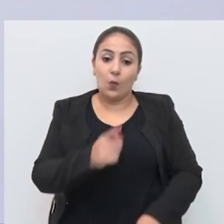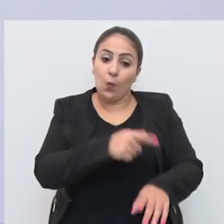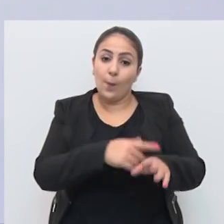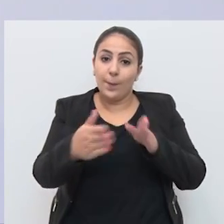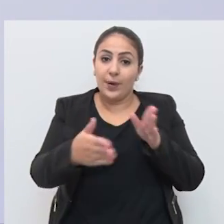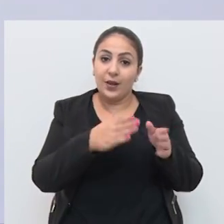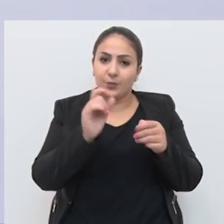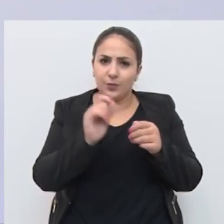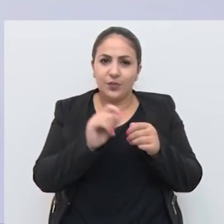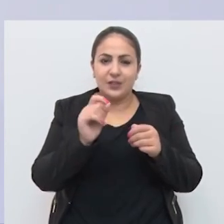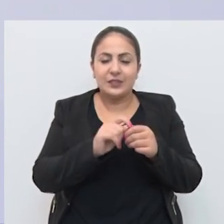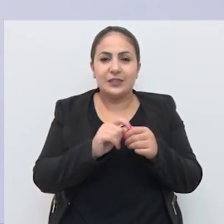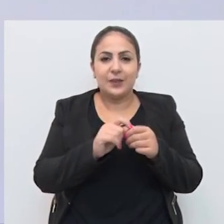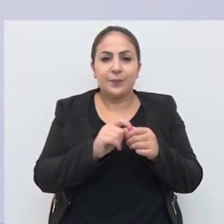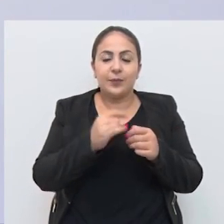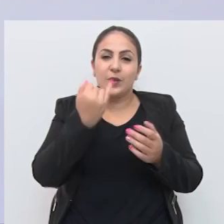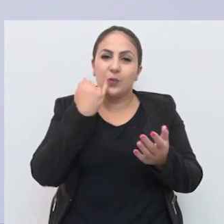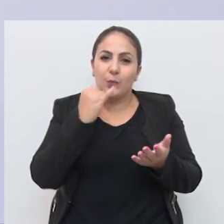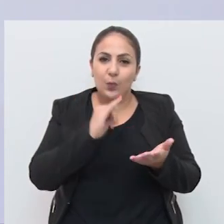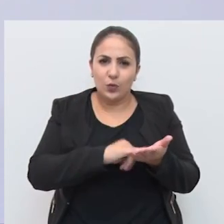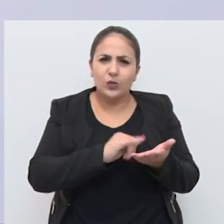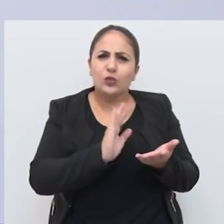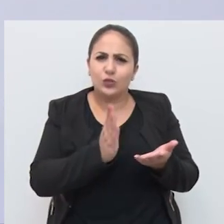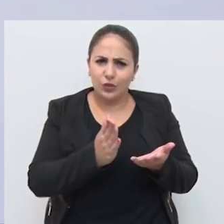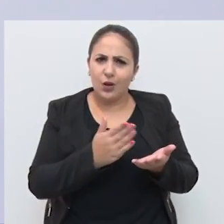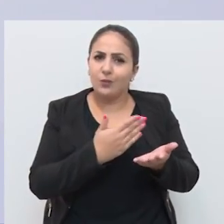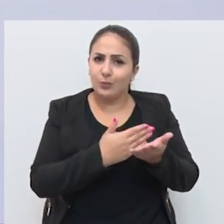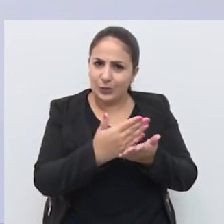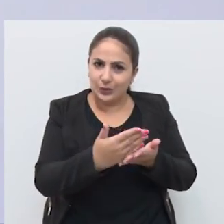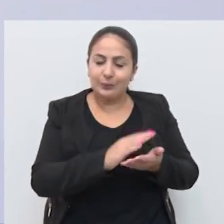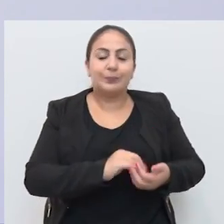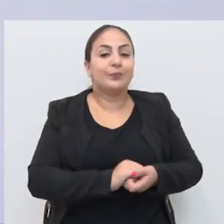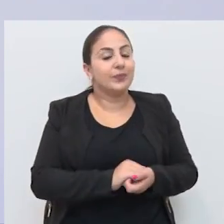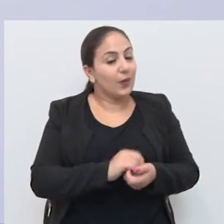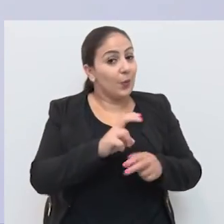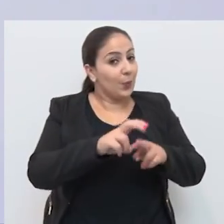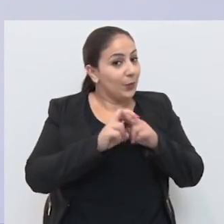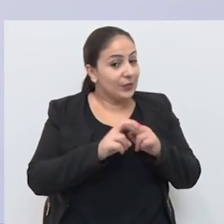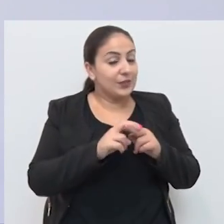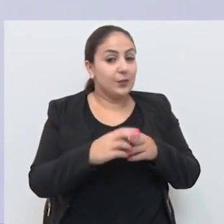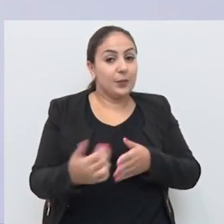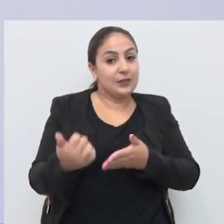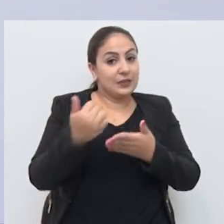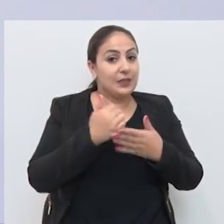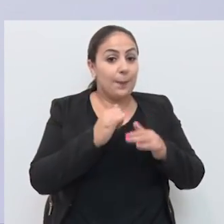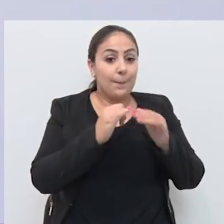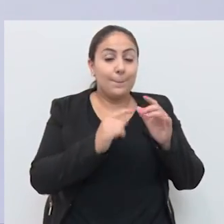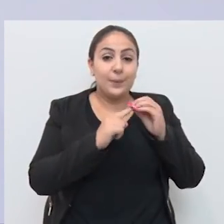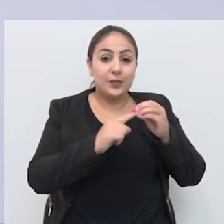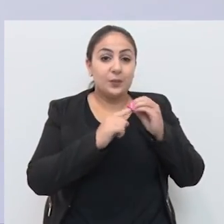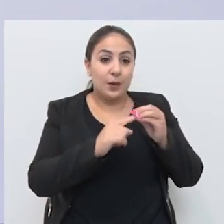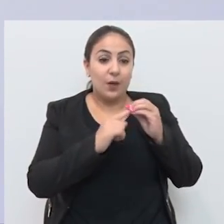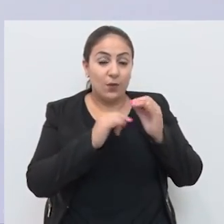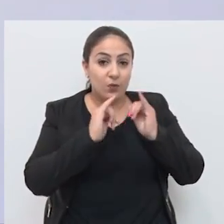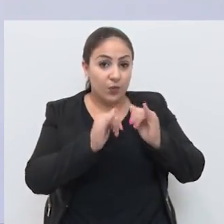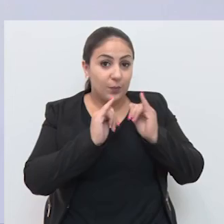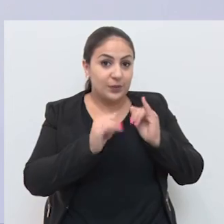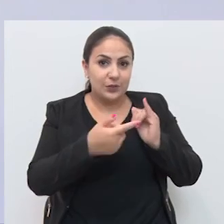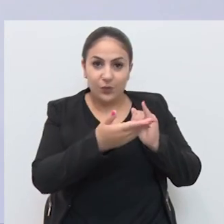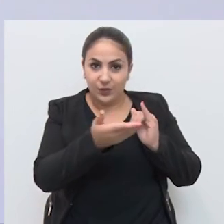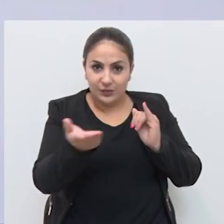O prazo para fazer a declaração do imposto de renda já iniciou. Então, para trazer as principais informações